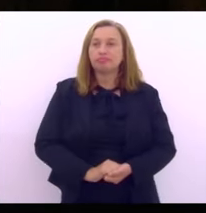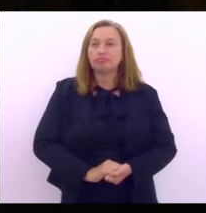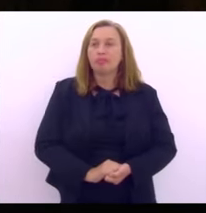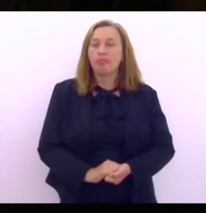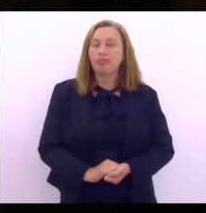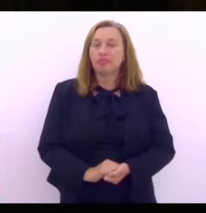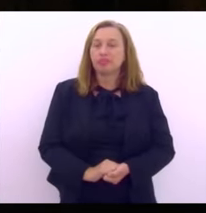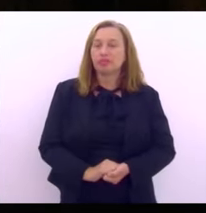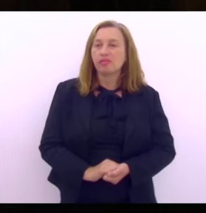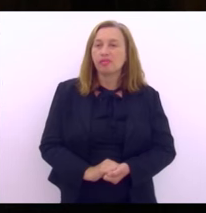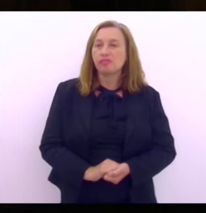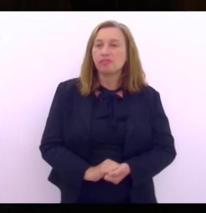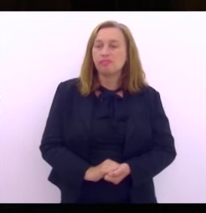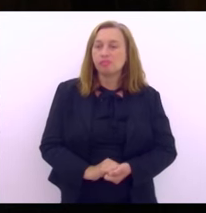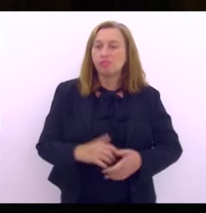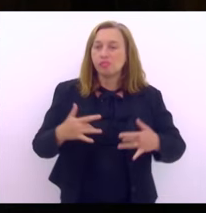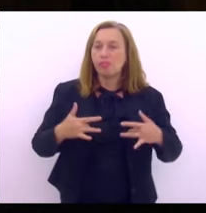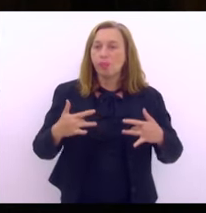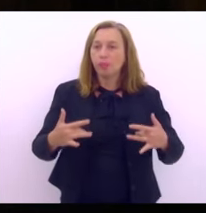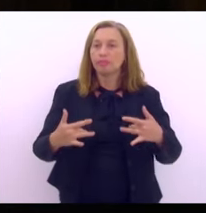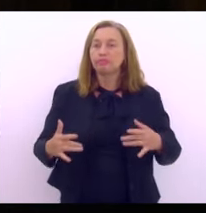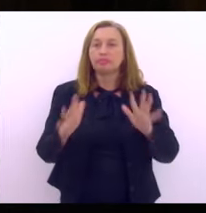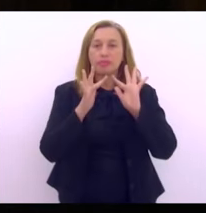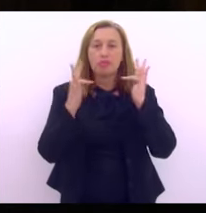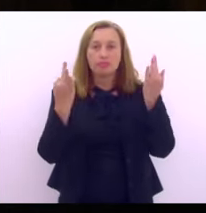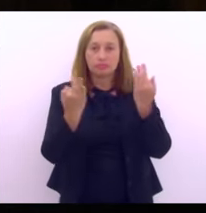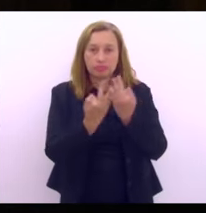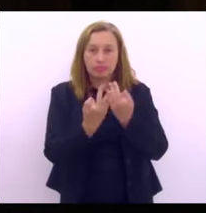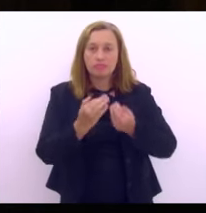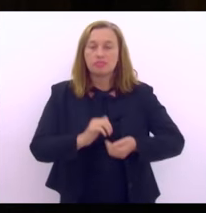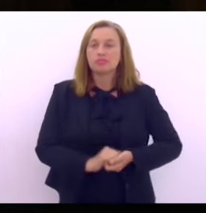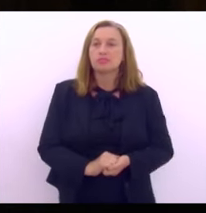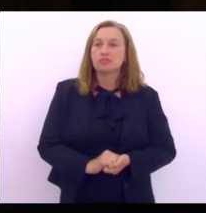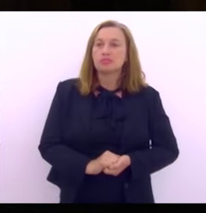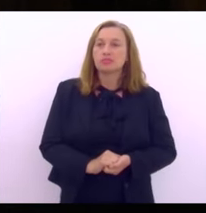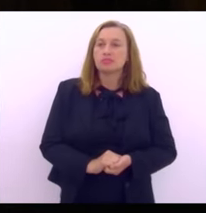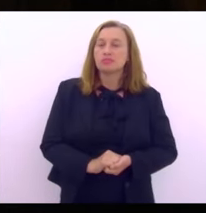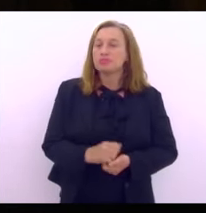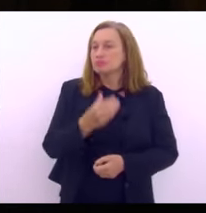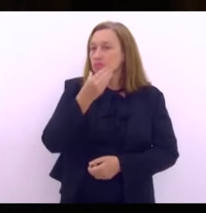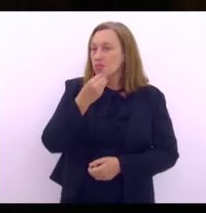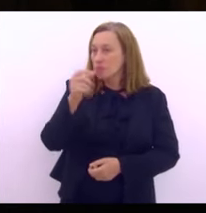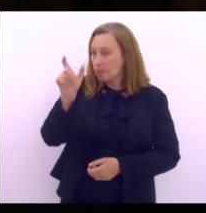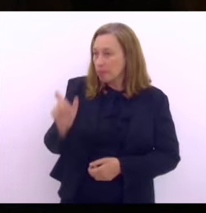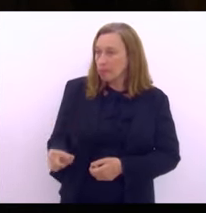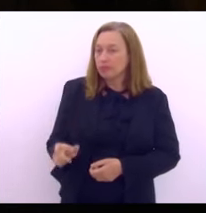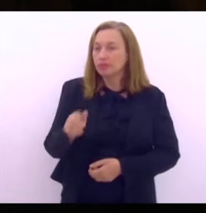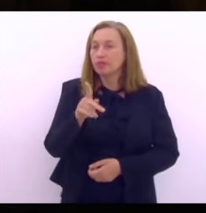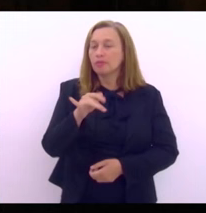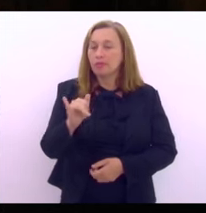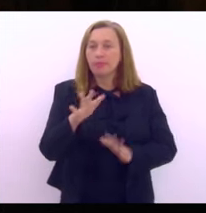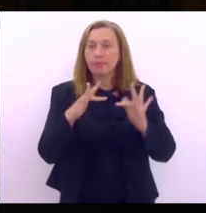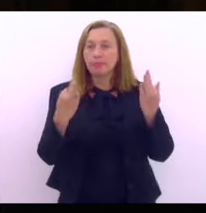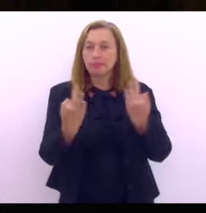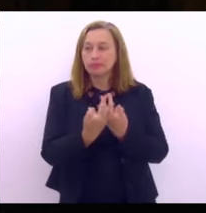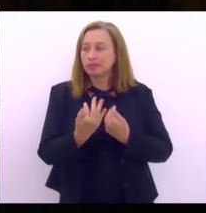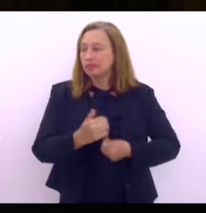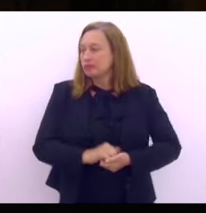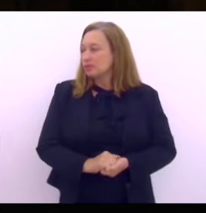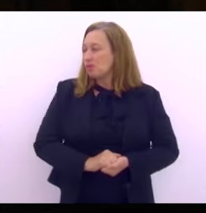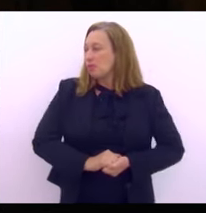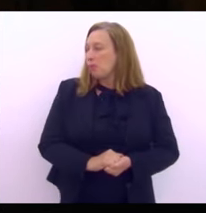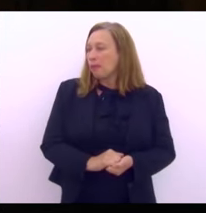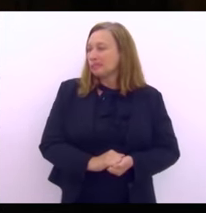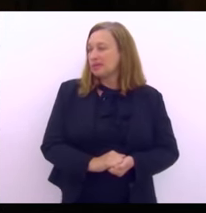se manifestou em solidariedade à família desse rapaz, desse pai de família,